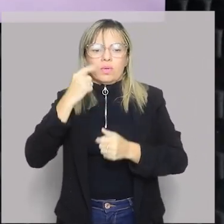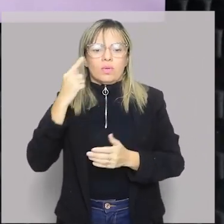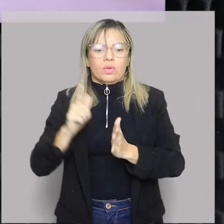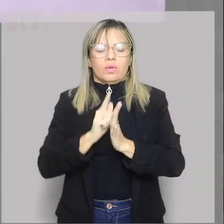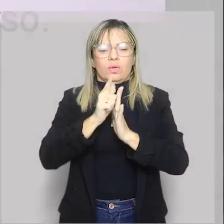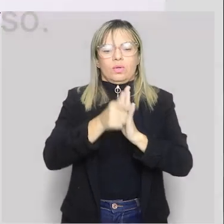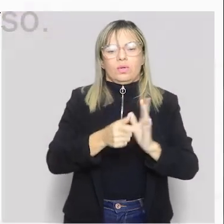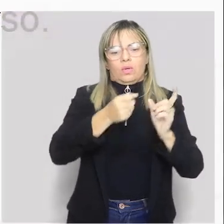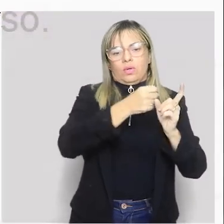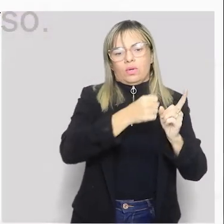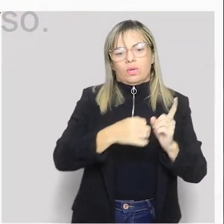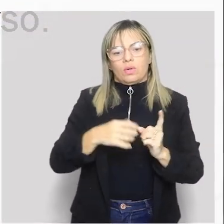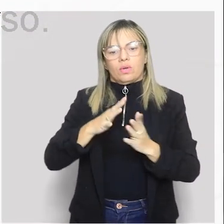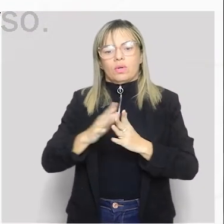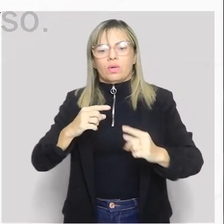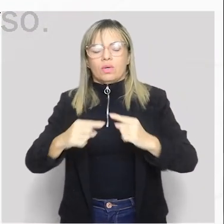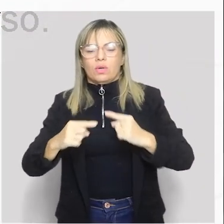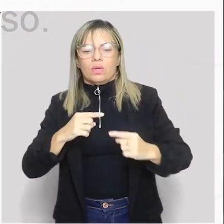gênero discursivo